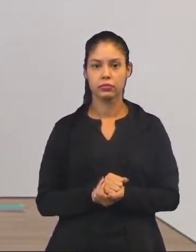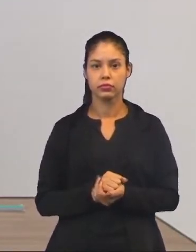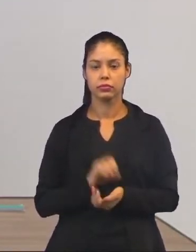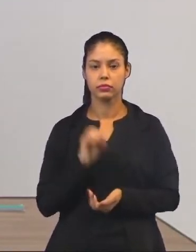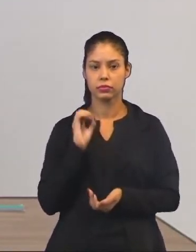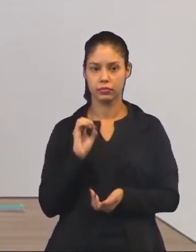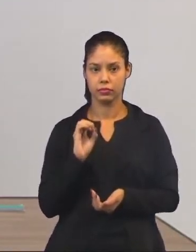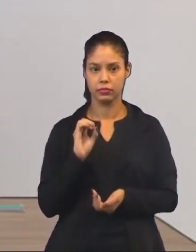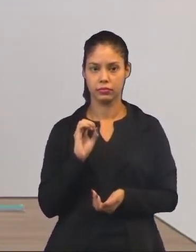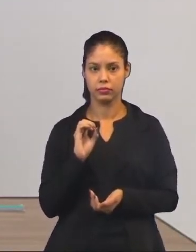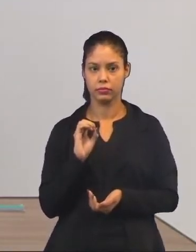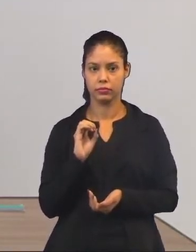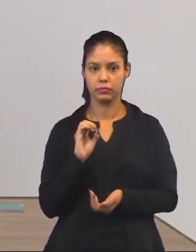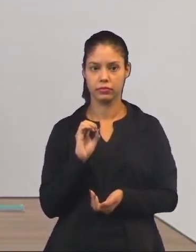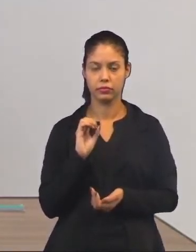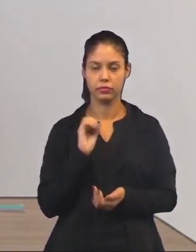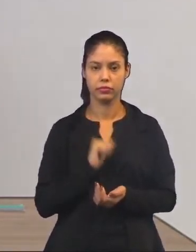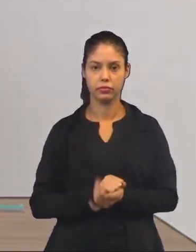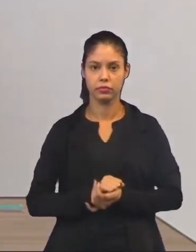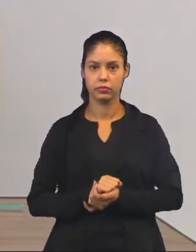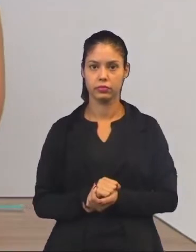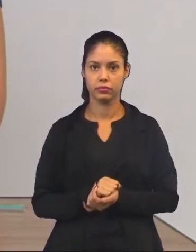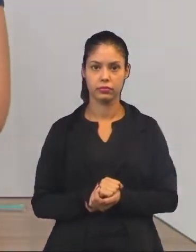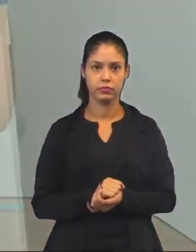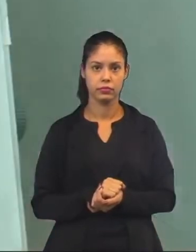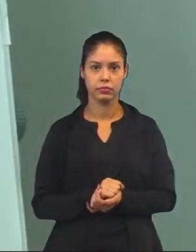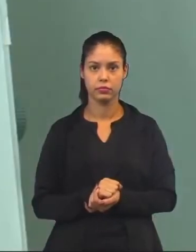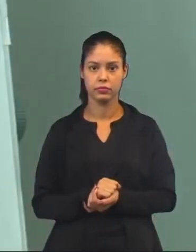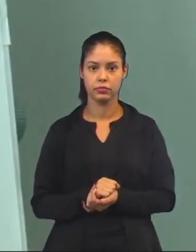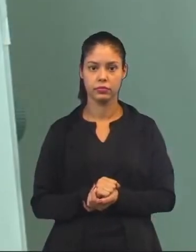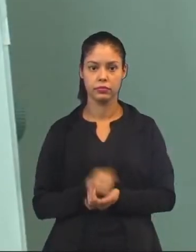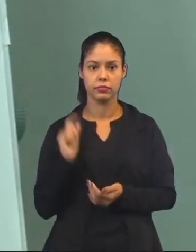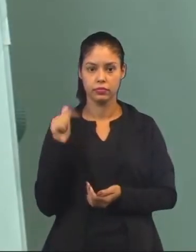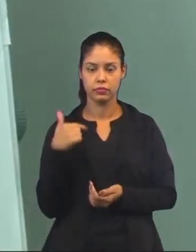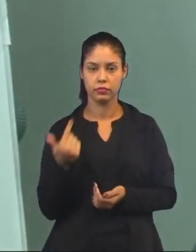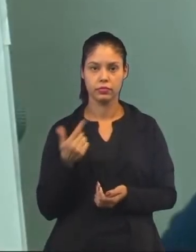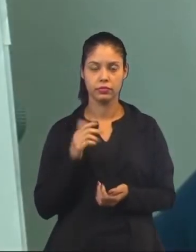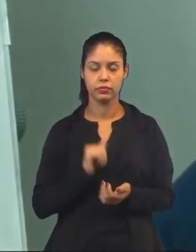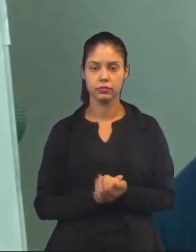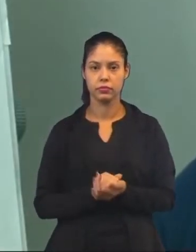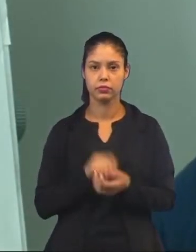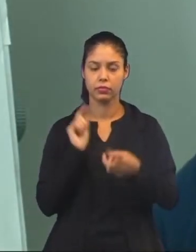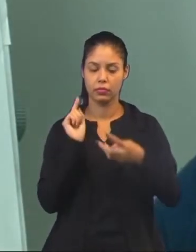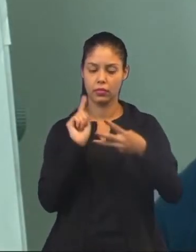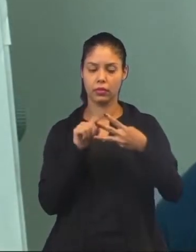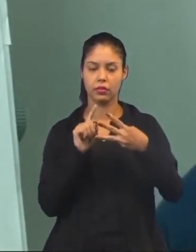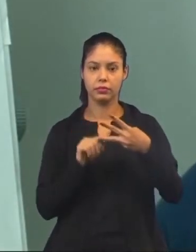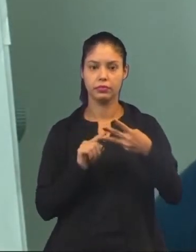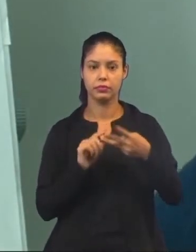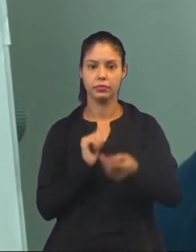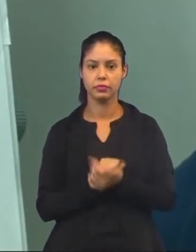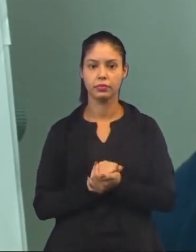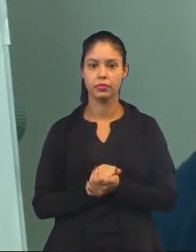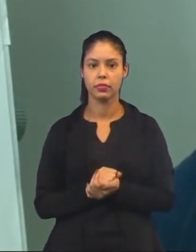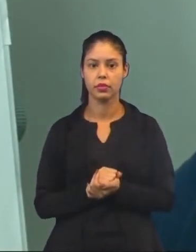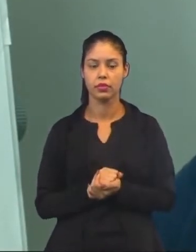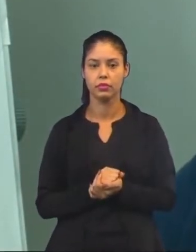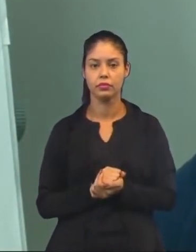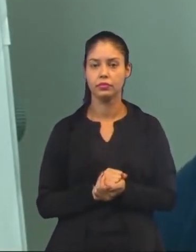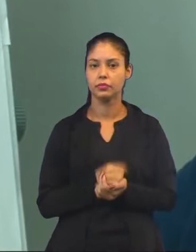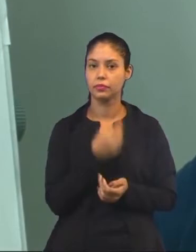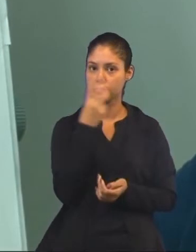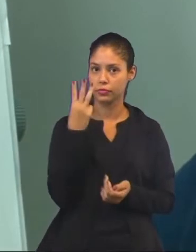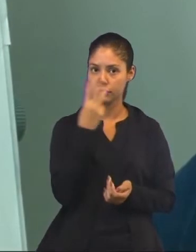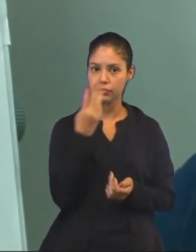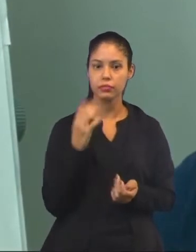não resta nada. Então, ó, 0. E nas dezenas? Nós temos que retirar uma dezena